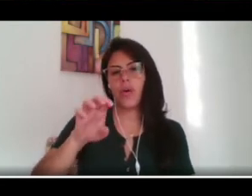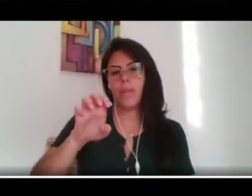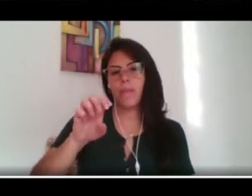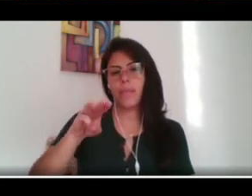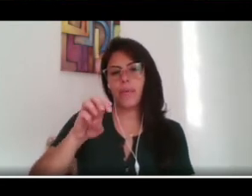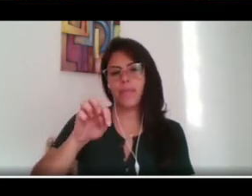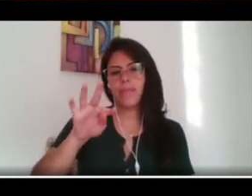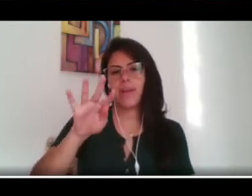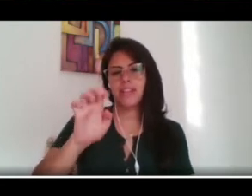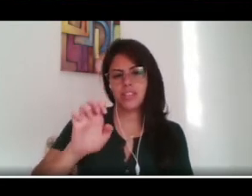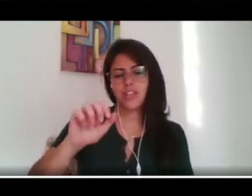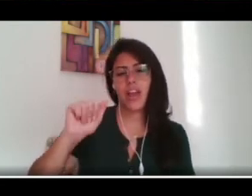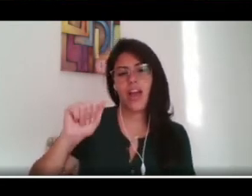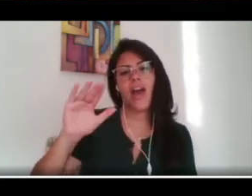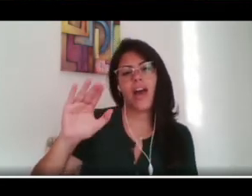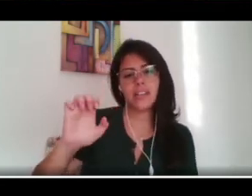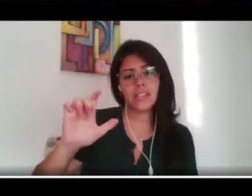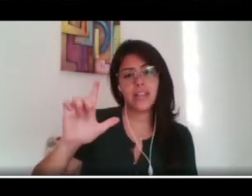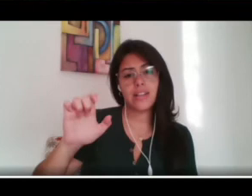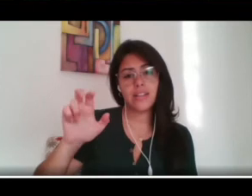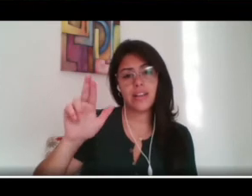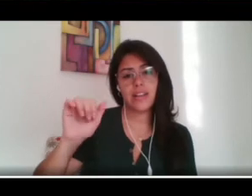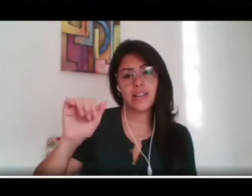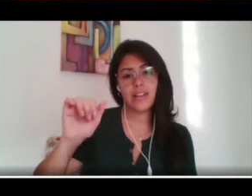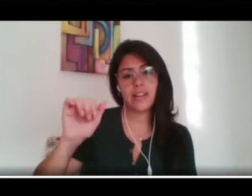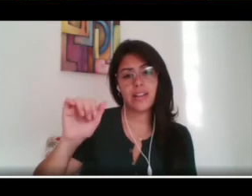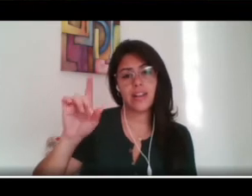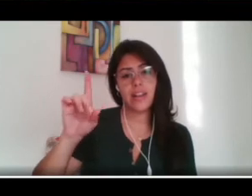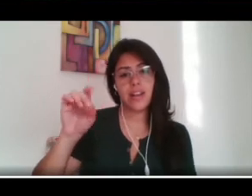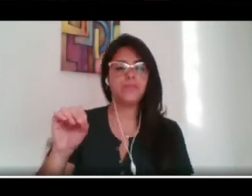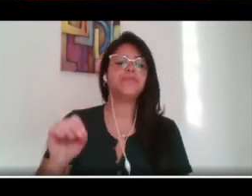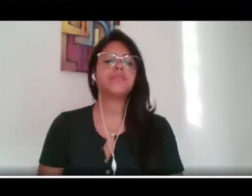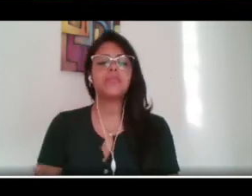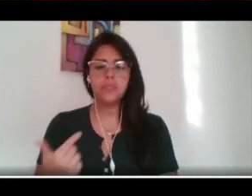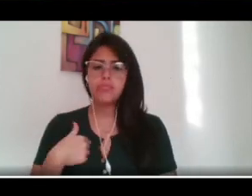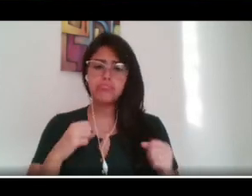quadrado menos 2G ΔY,